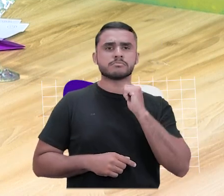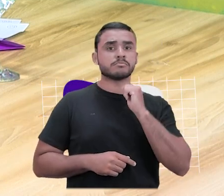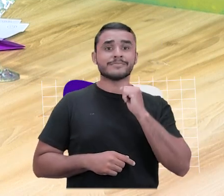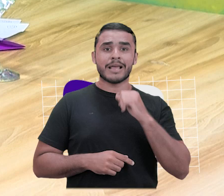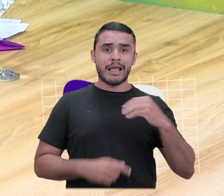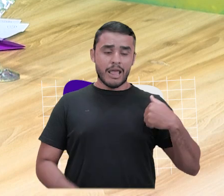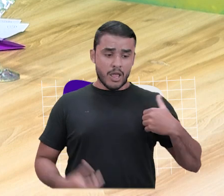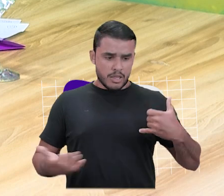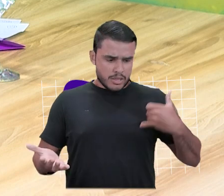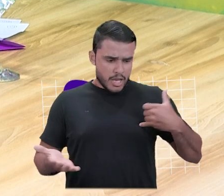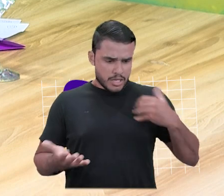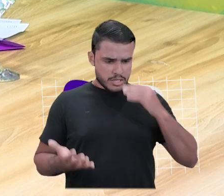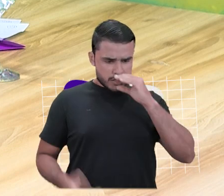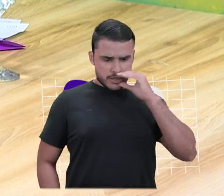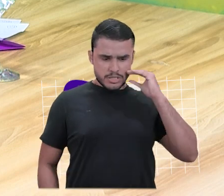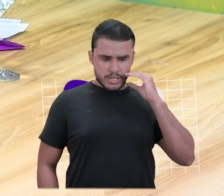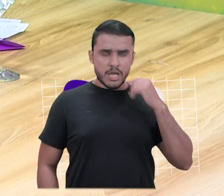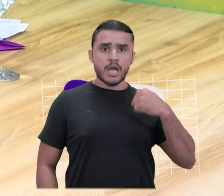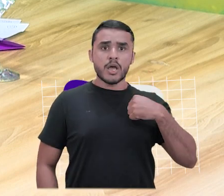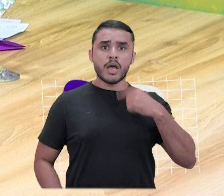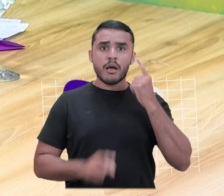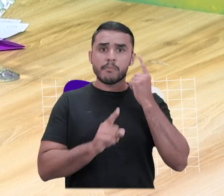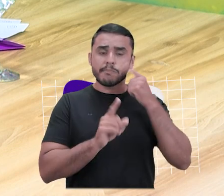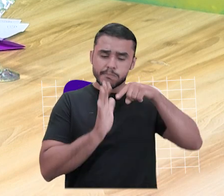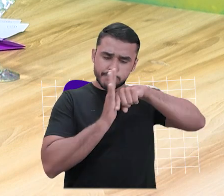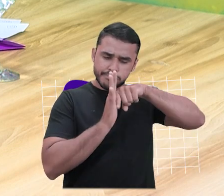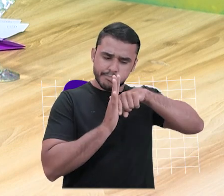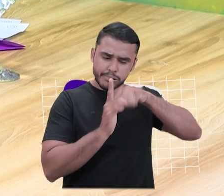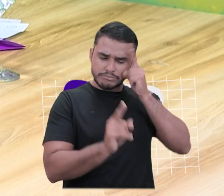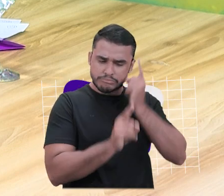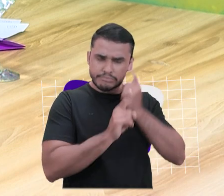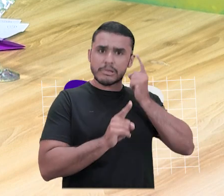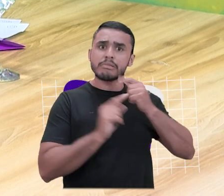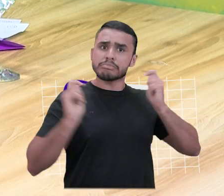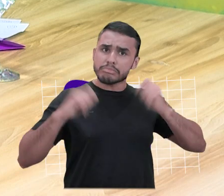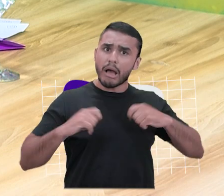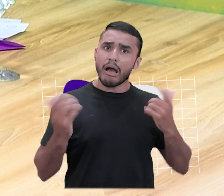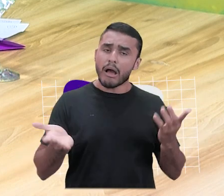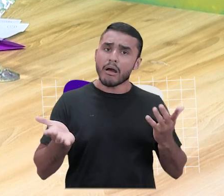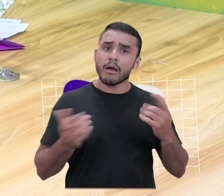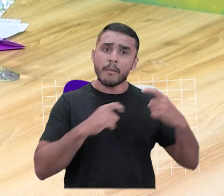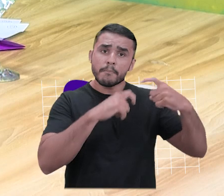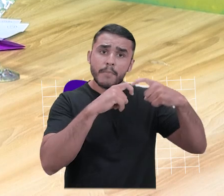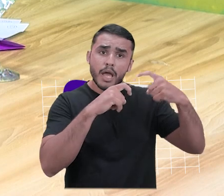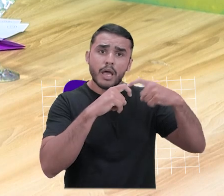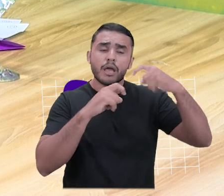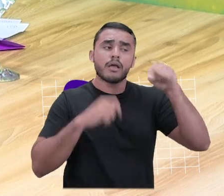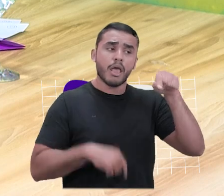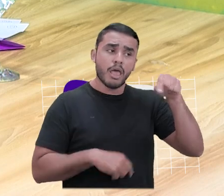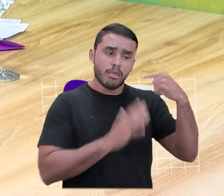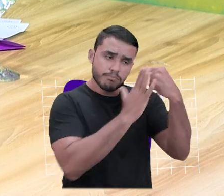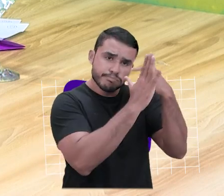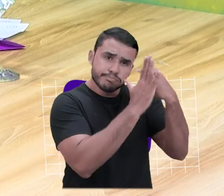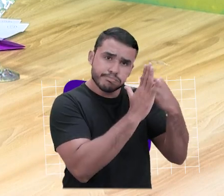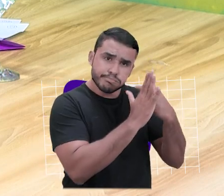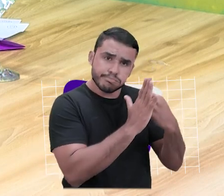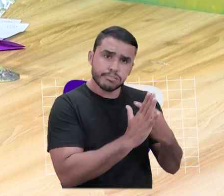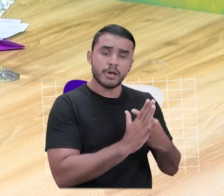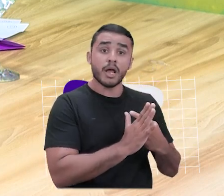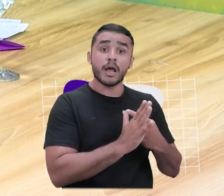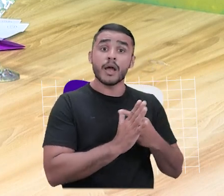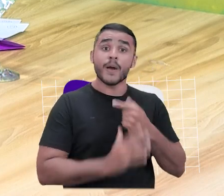agora podem se diagnosticar, e isso é muito importante para você se entender. E quem foi o